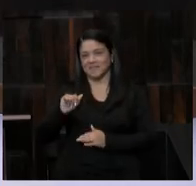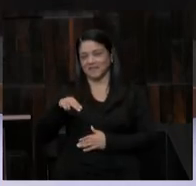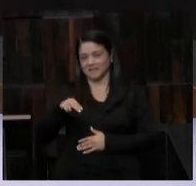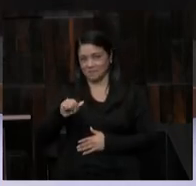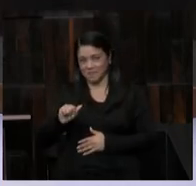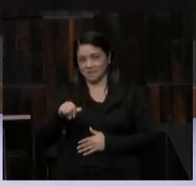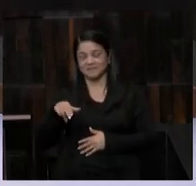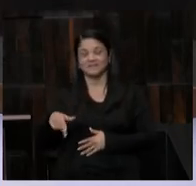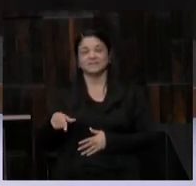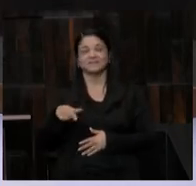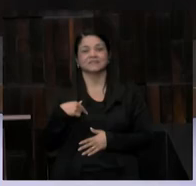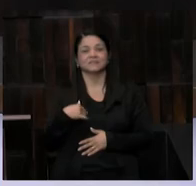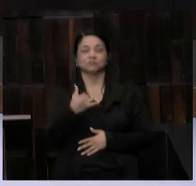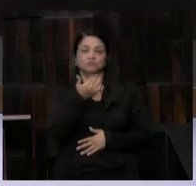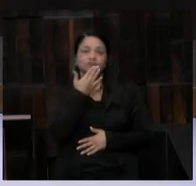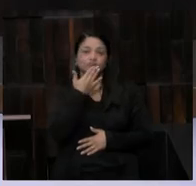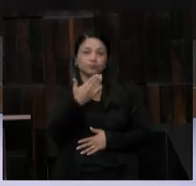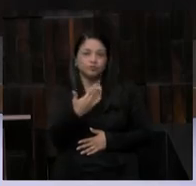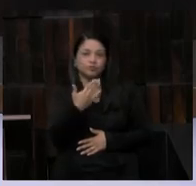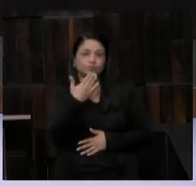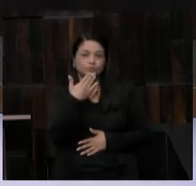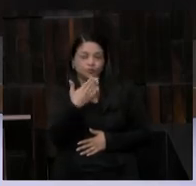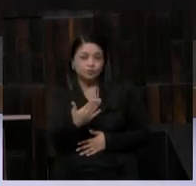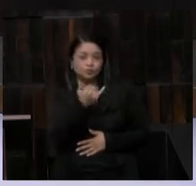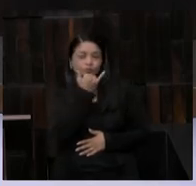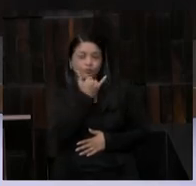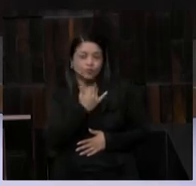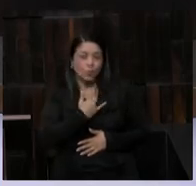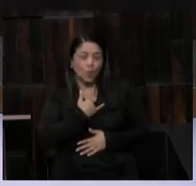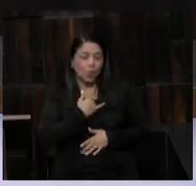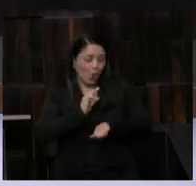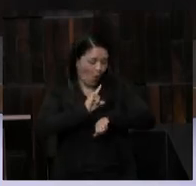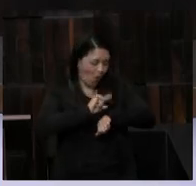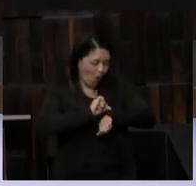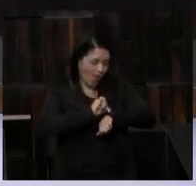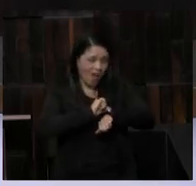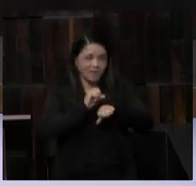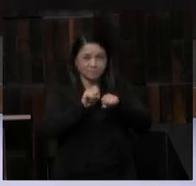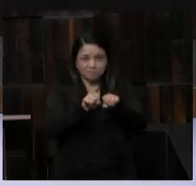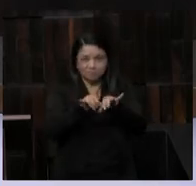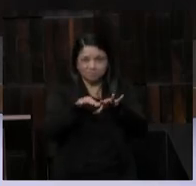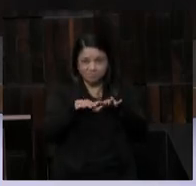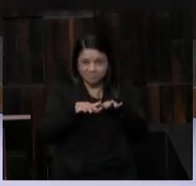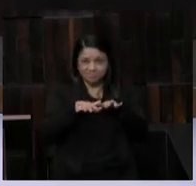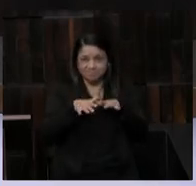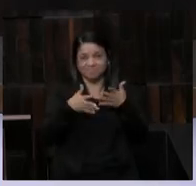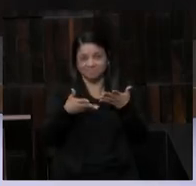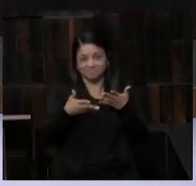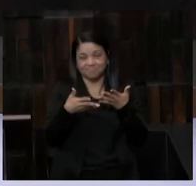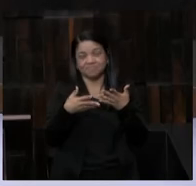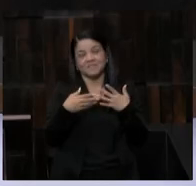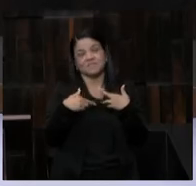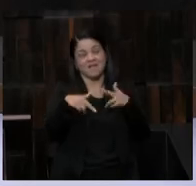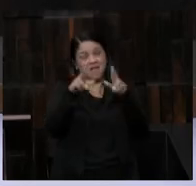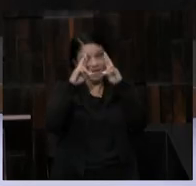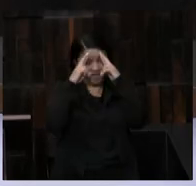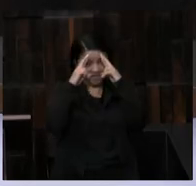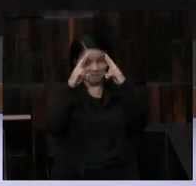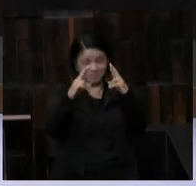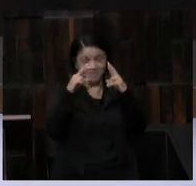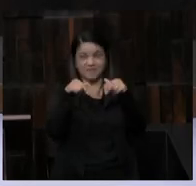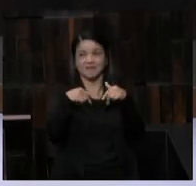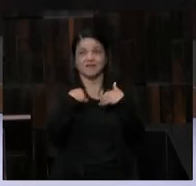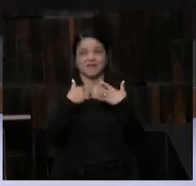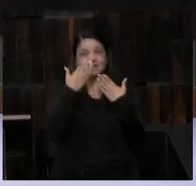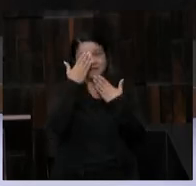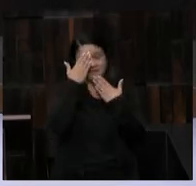pedir desculpas, porque a gente tem um horário aqui do plenário, né, e a gente tem que respeitar, agradecer a